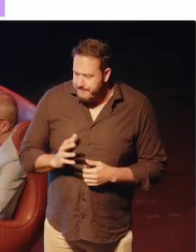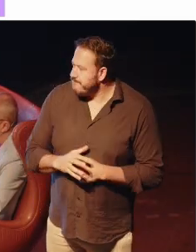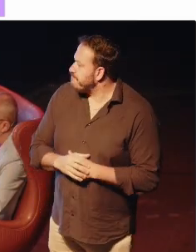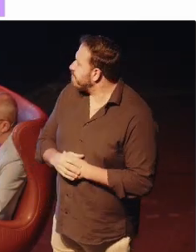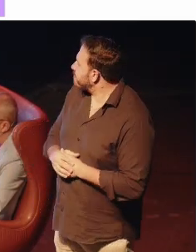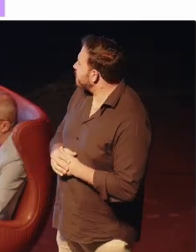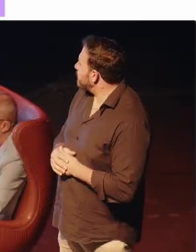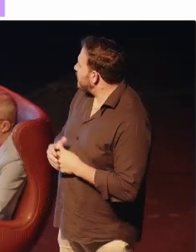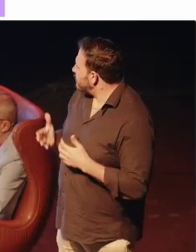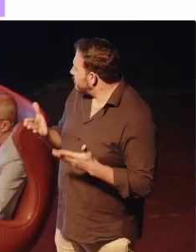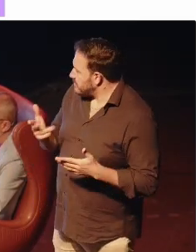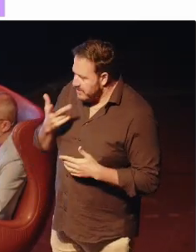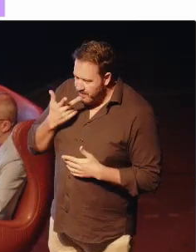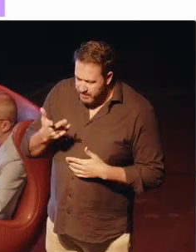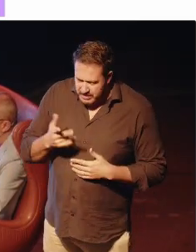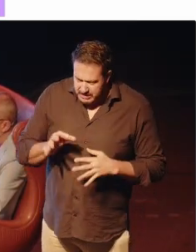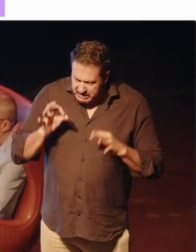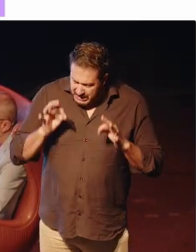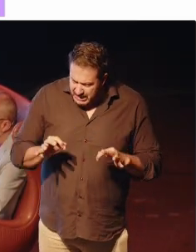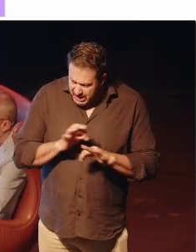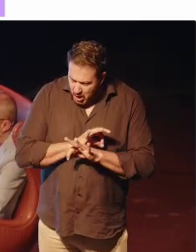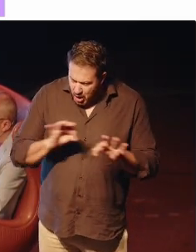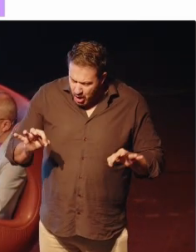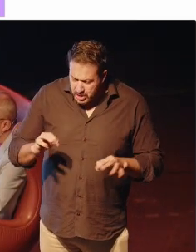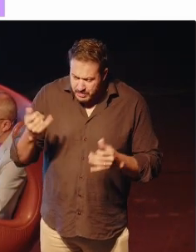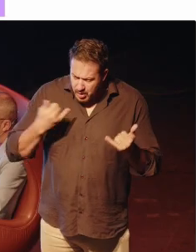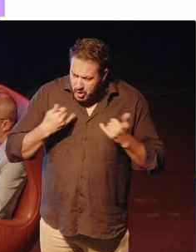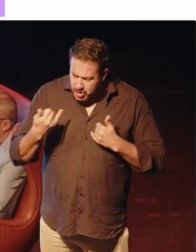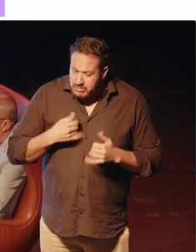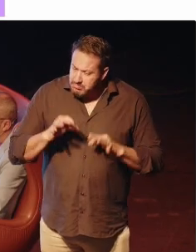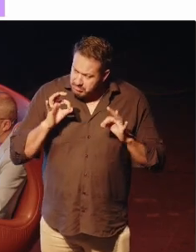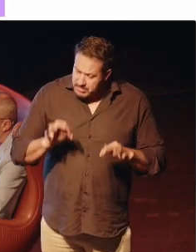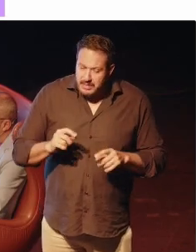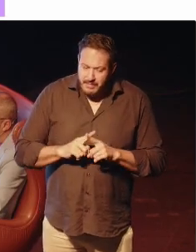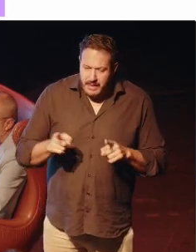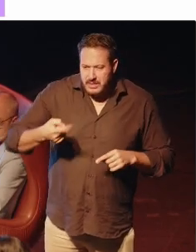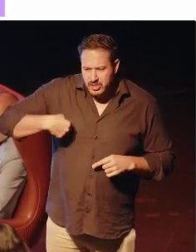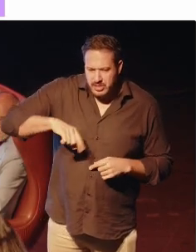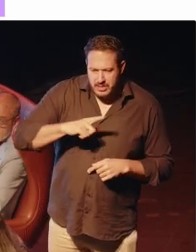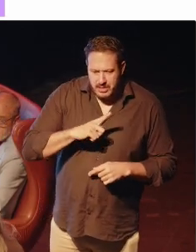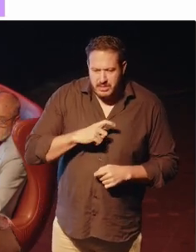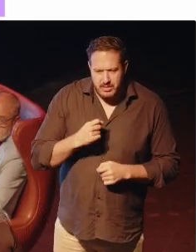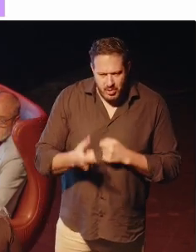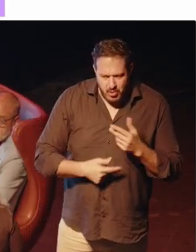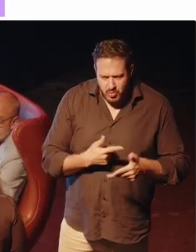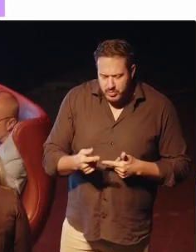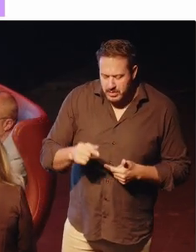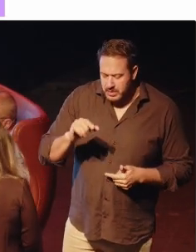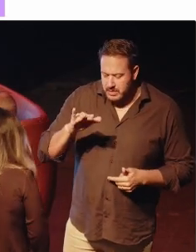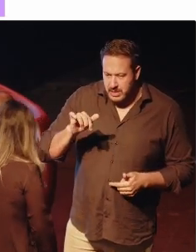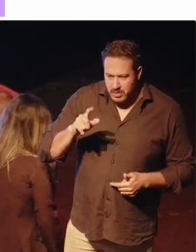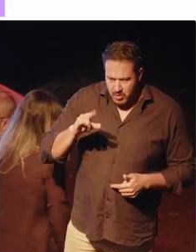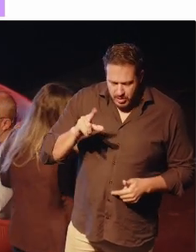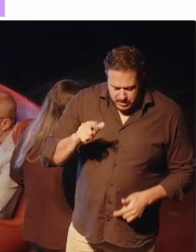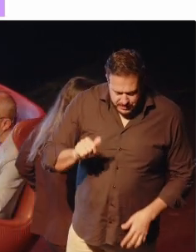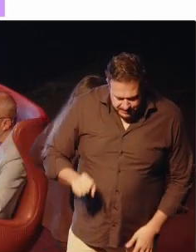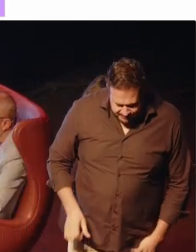Bom, vocês vão falar, excelente notícia. Sim, excelente, mas a gente tem alguns senões,